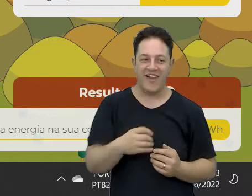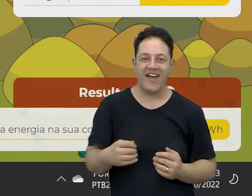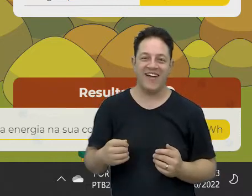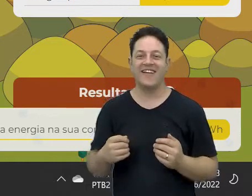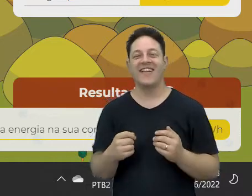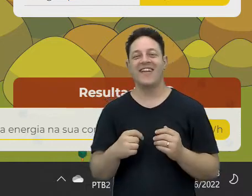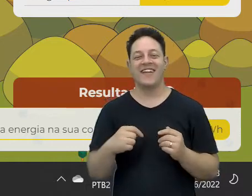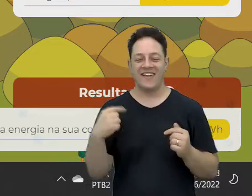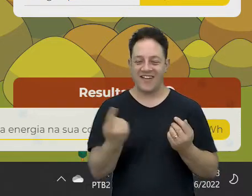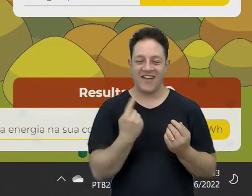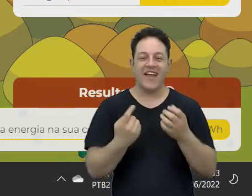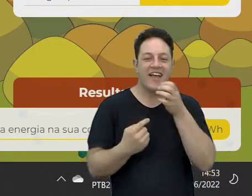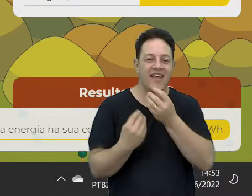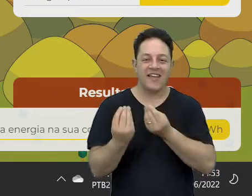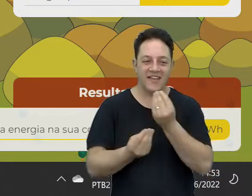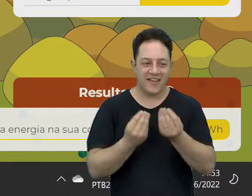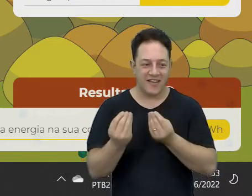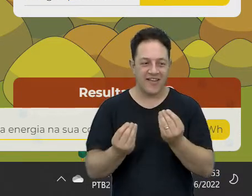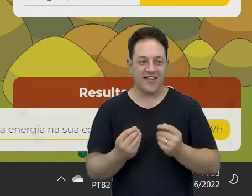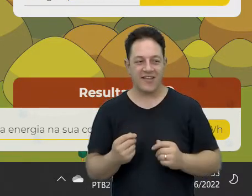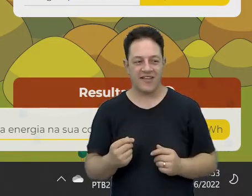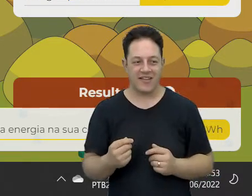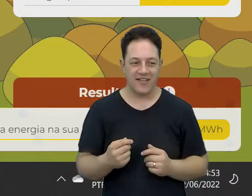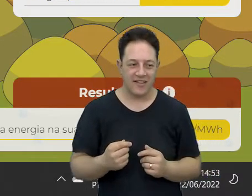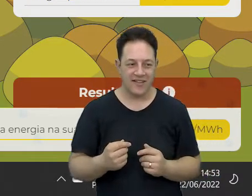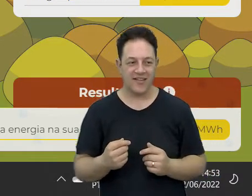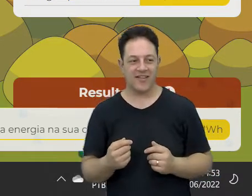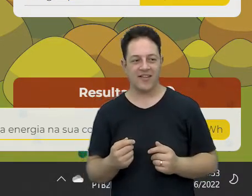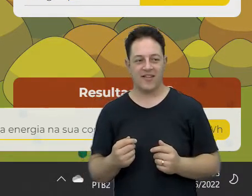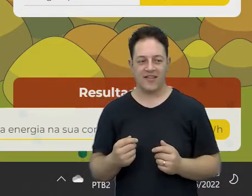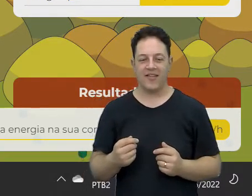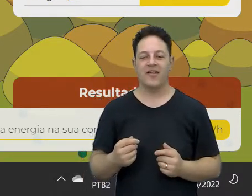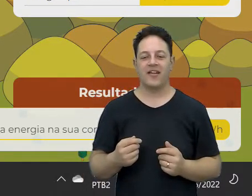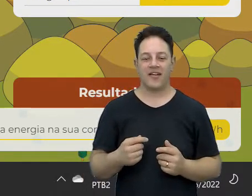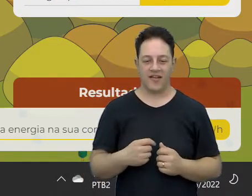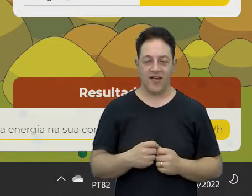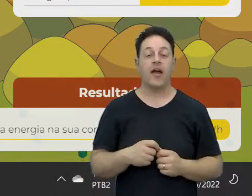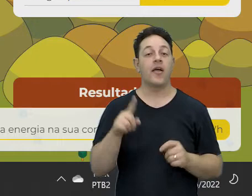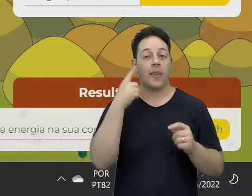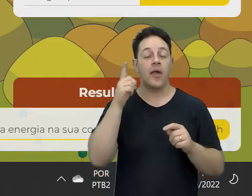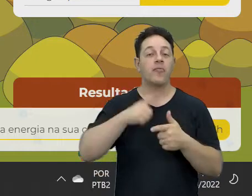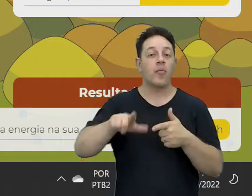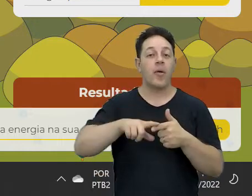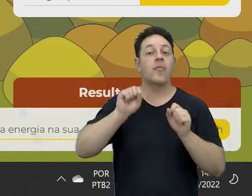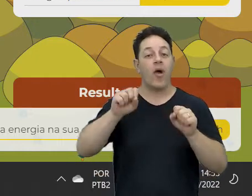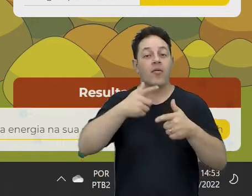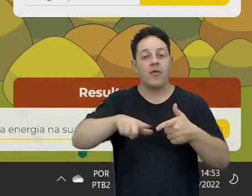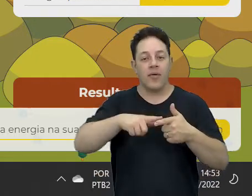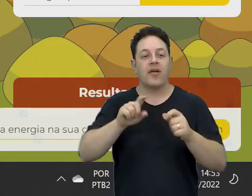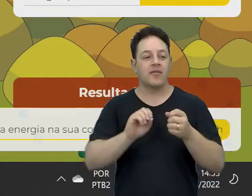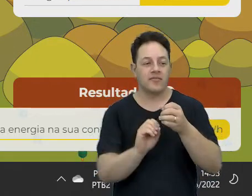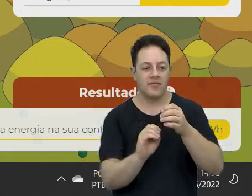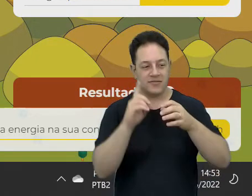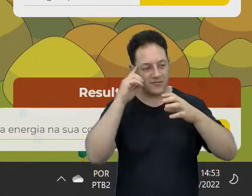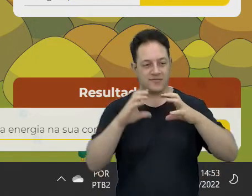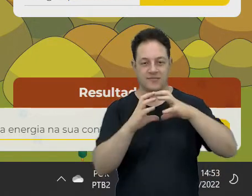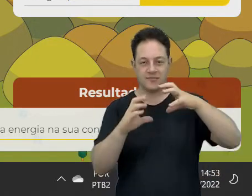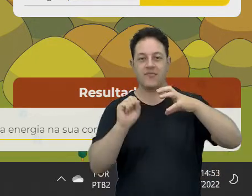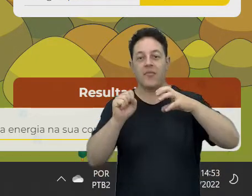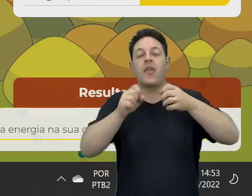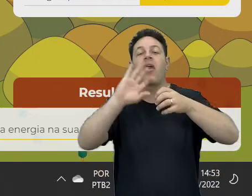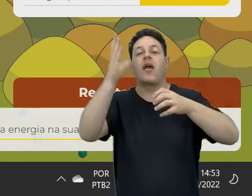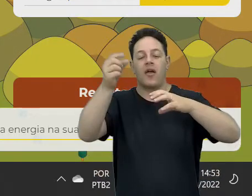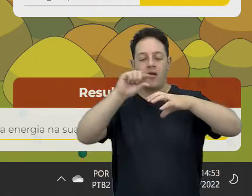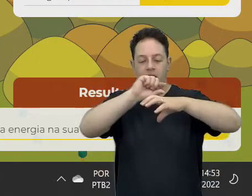estes gases aí, combinados com carbono, eles provocam agravamento num problema ambiental chamado aumento